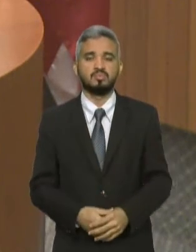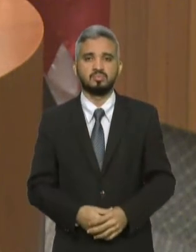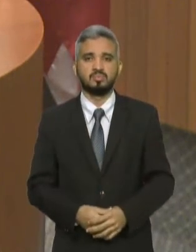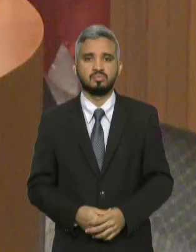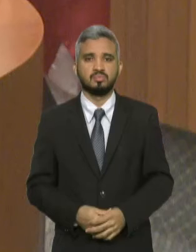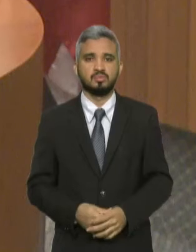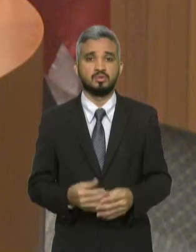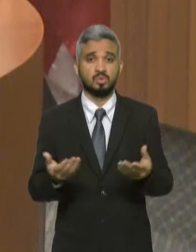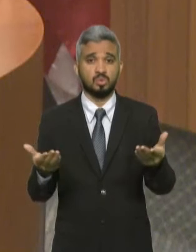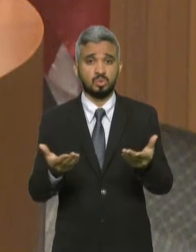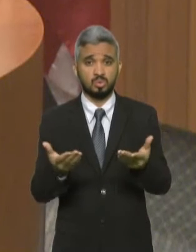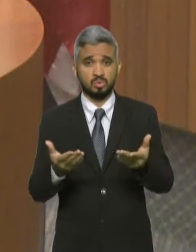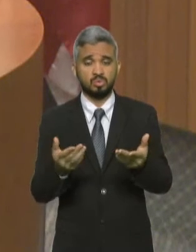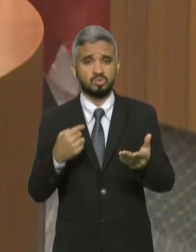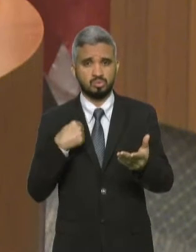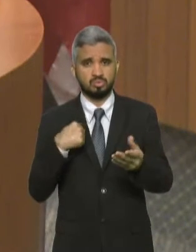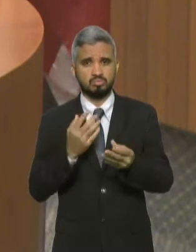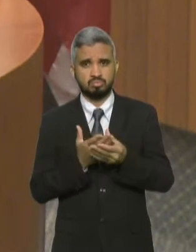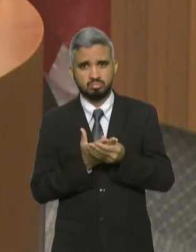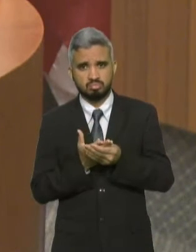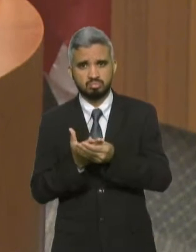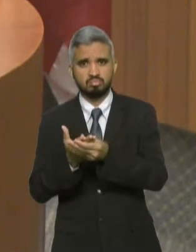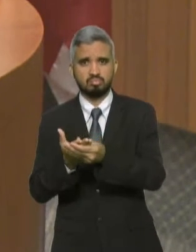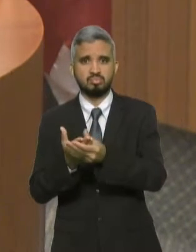inauguralmente no dia de hoje,